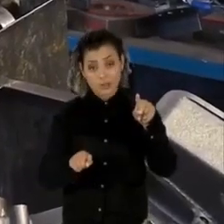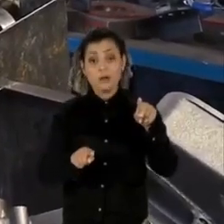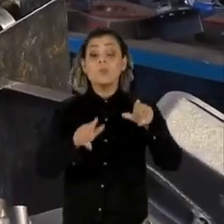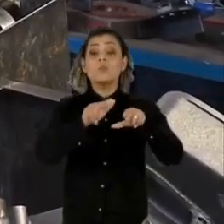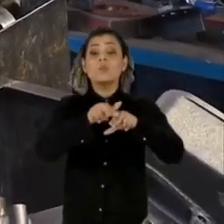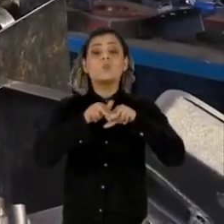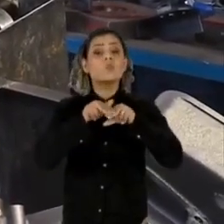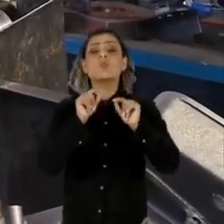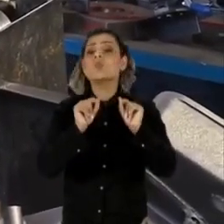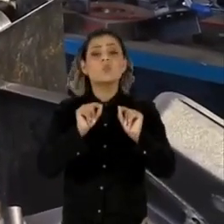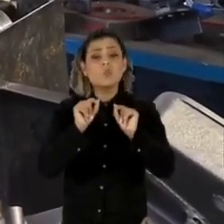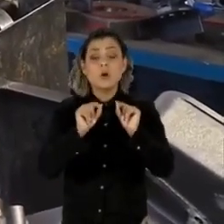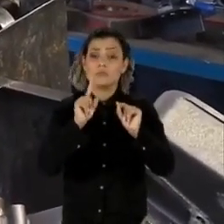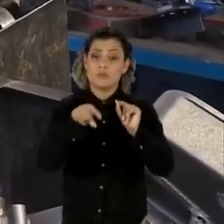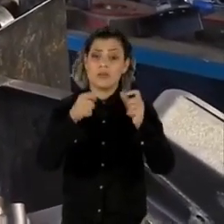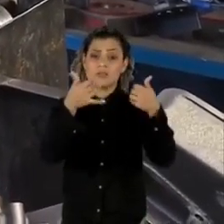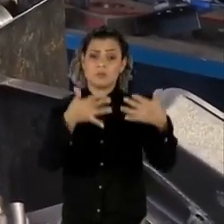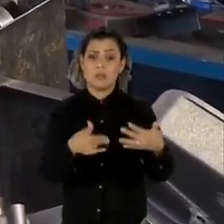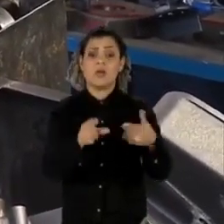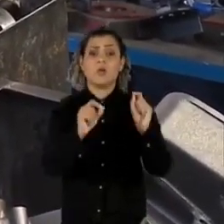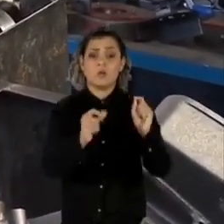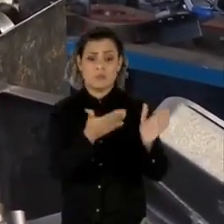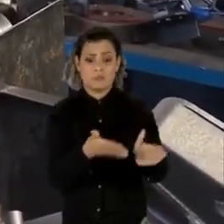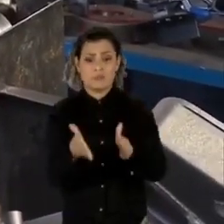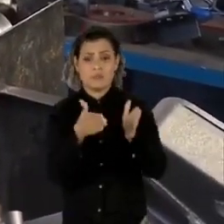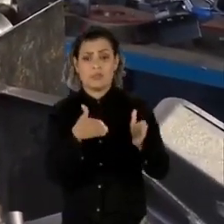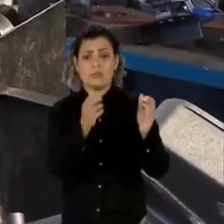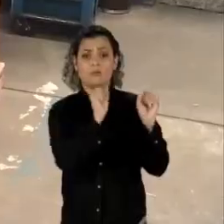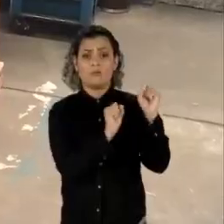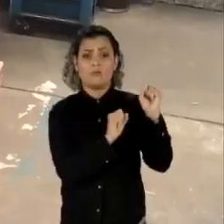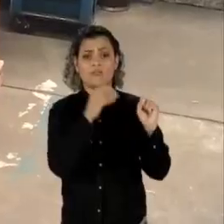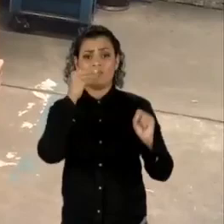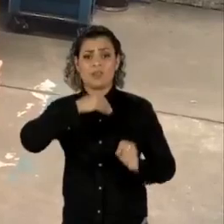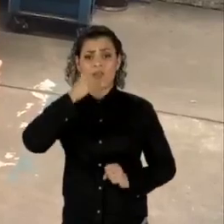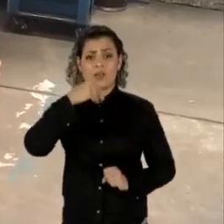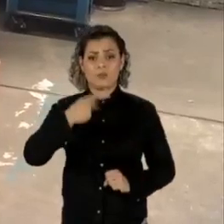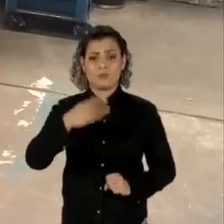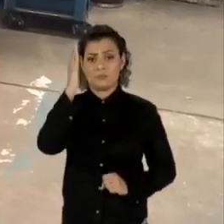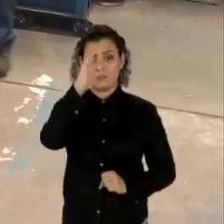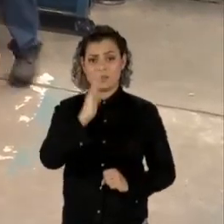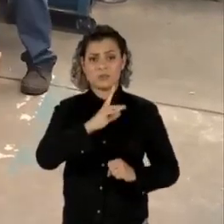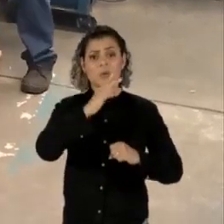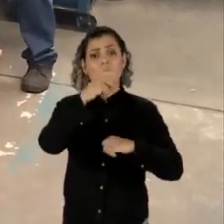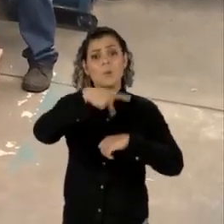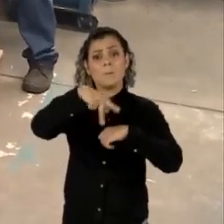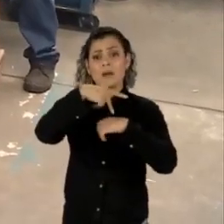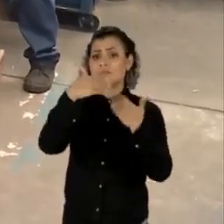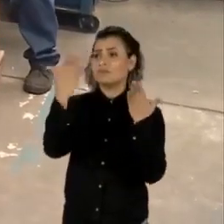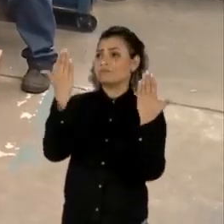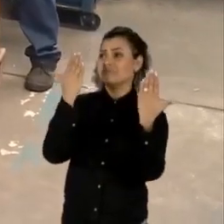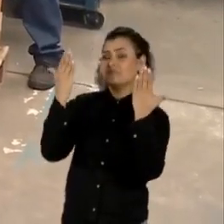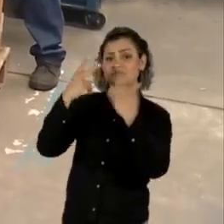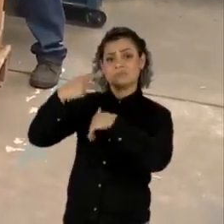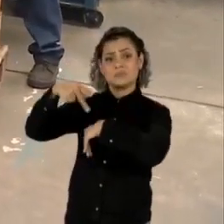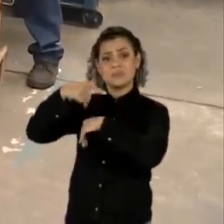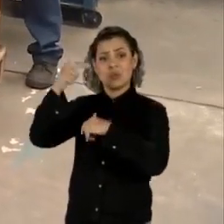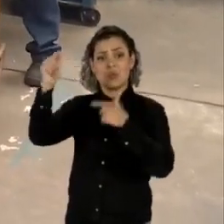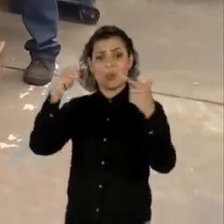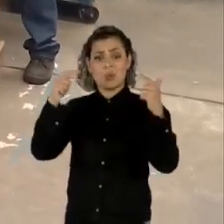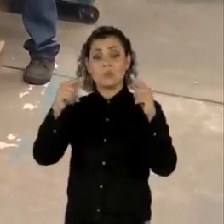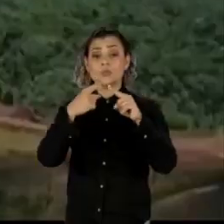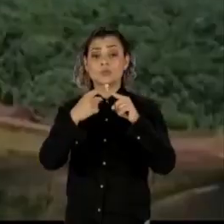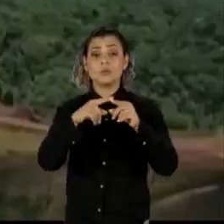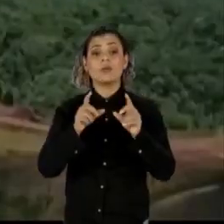motivos que ajudam a explicar o desempenho mais fraco do brasil em relação aos vizinhos estão a queda nas exportações para a